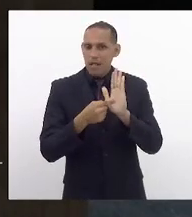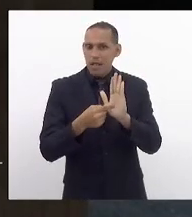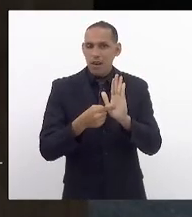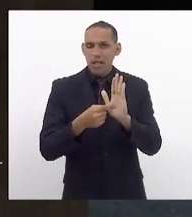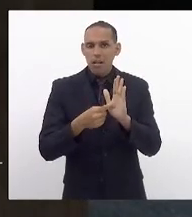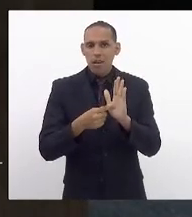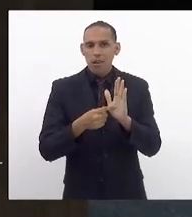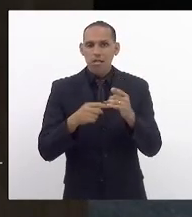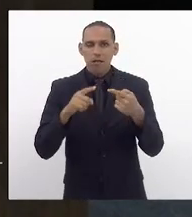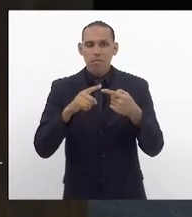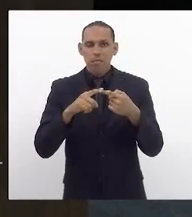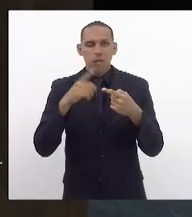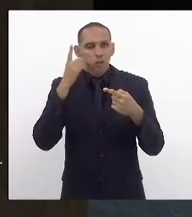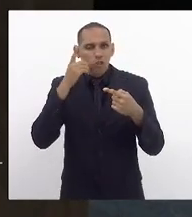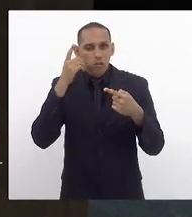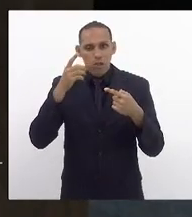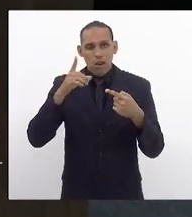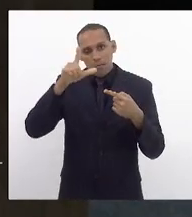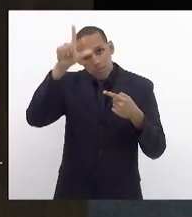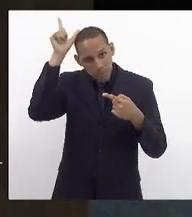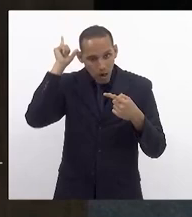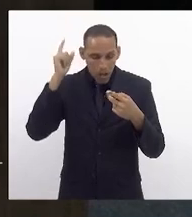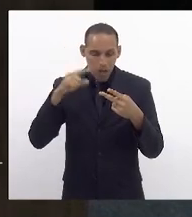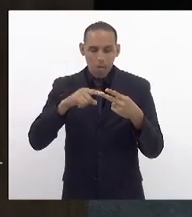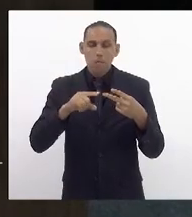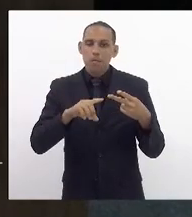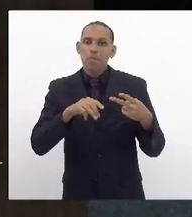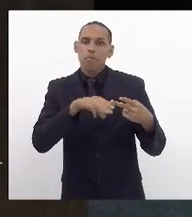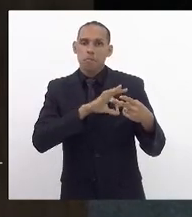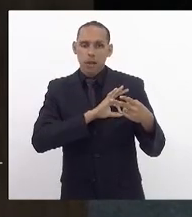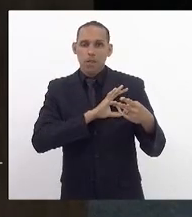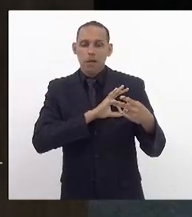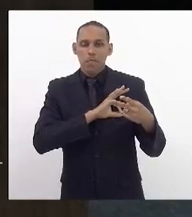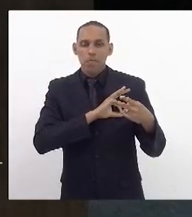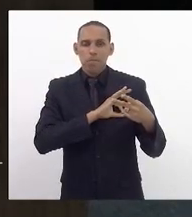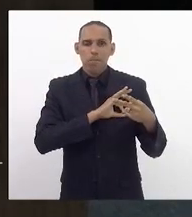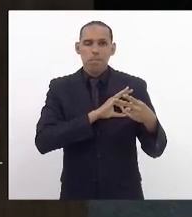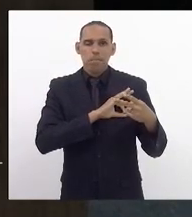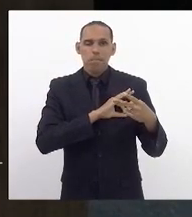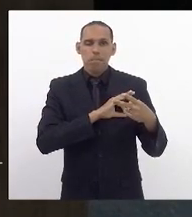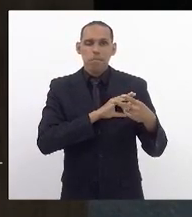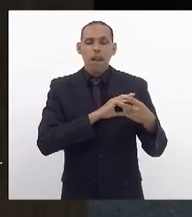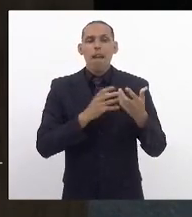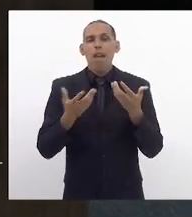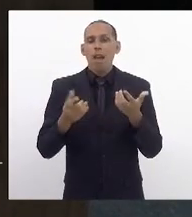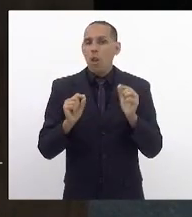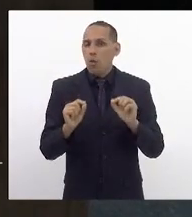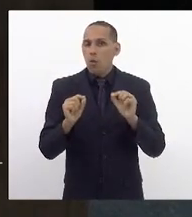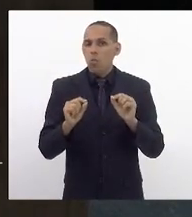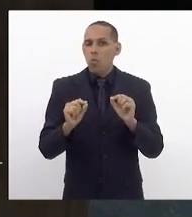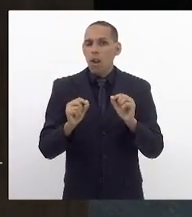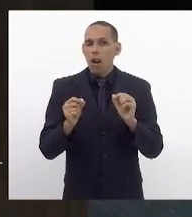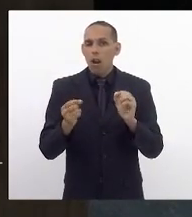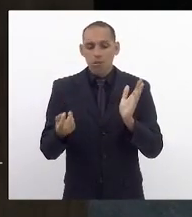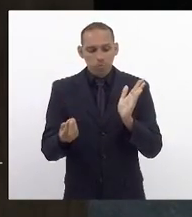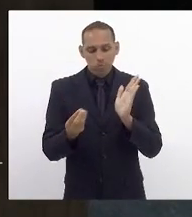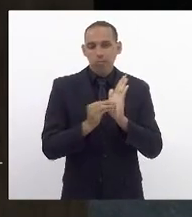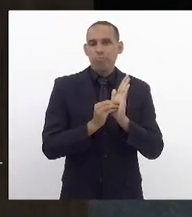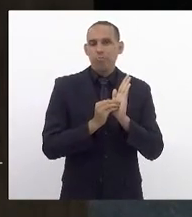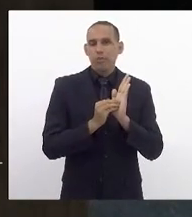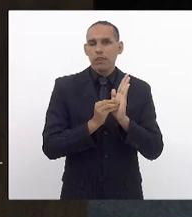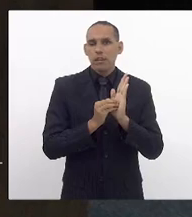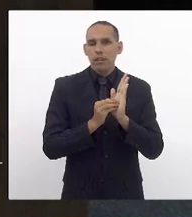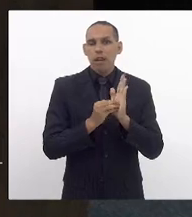pelo deputado Luiz Paulo e pela deputada Marta Rocha, que busca inscrever